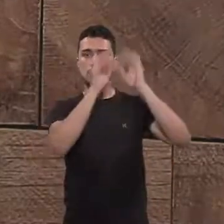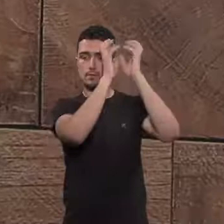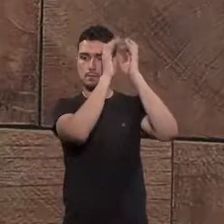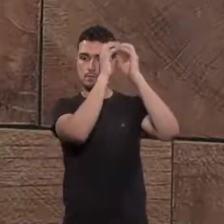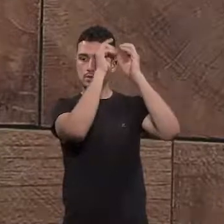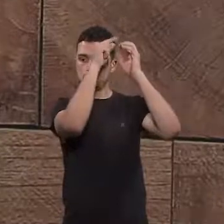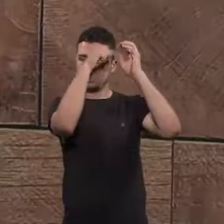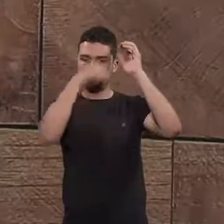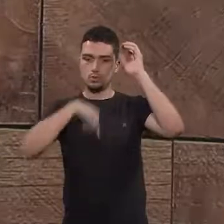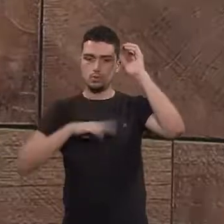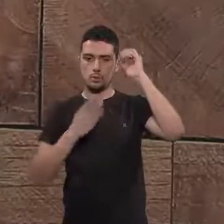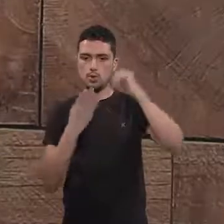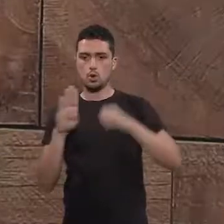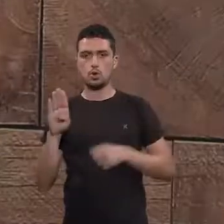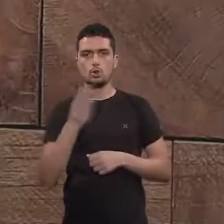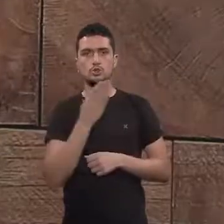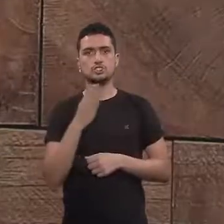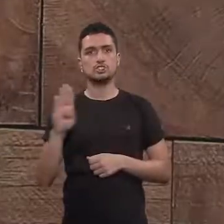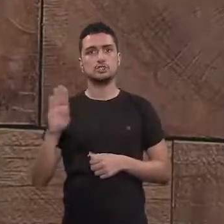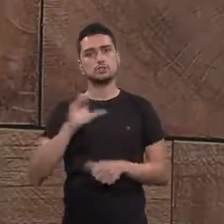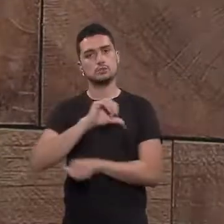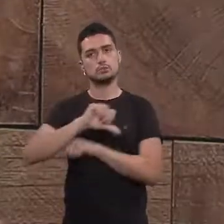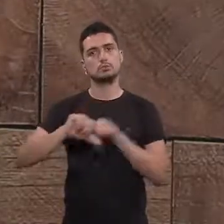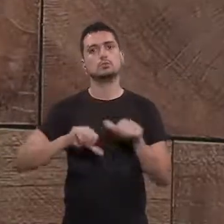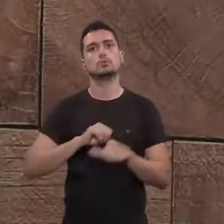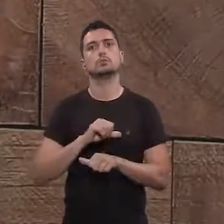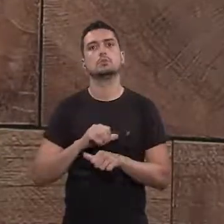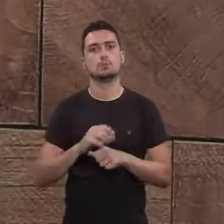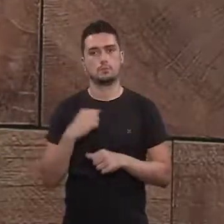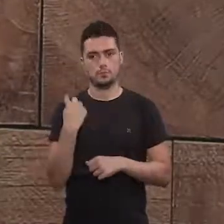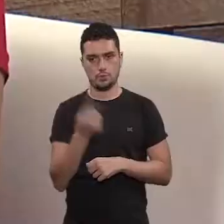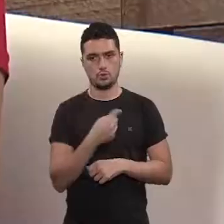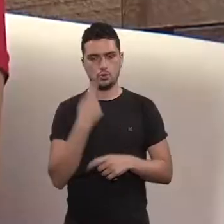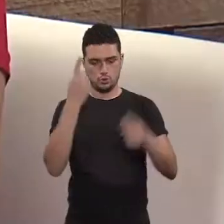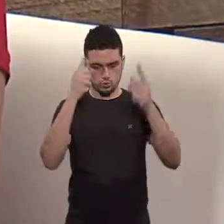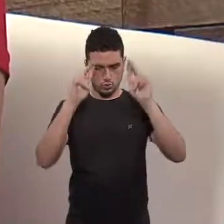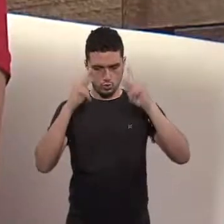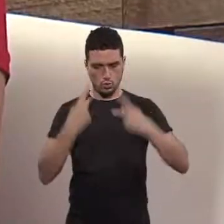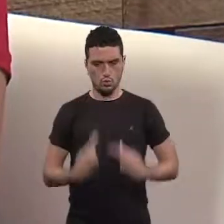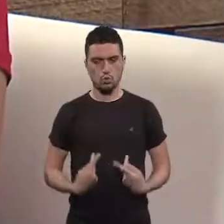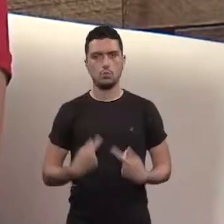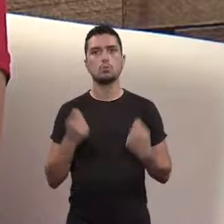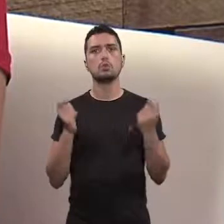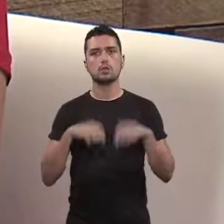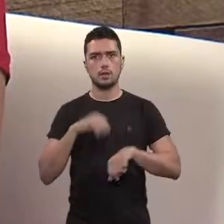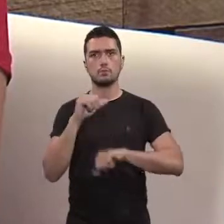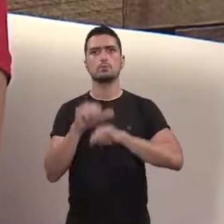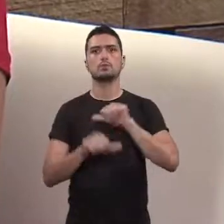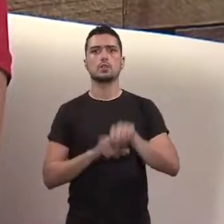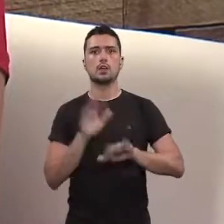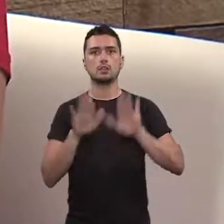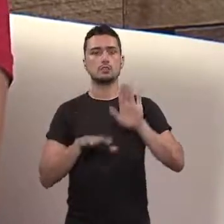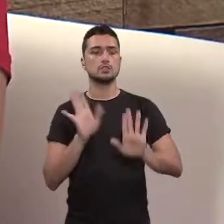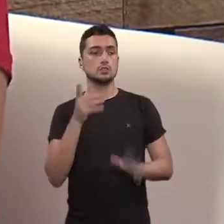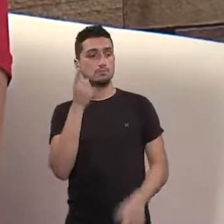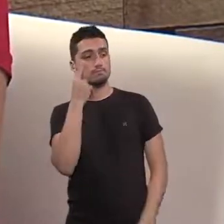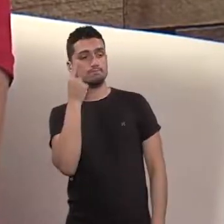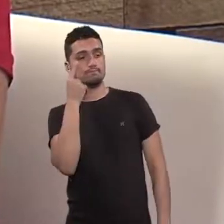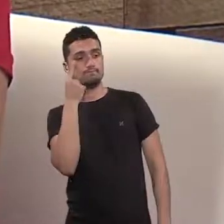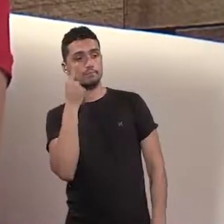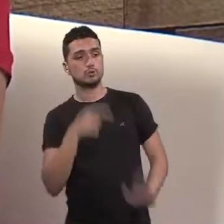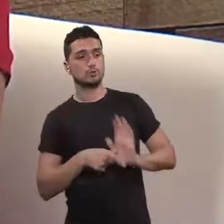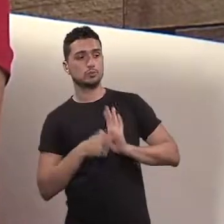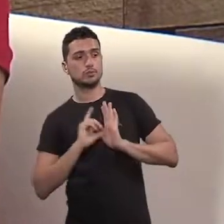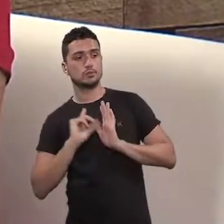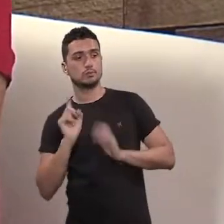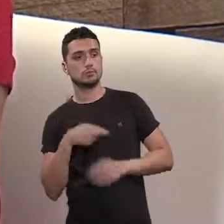nós podemos mudar o nosso destino, nós podemos mudar o nosso corpo. O que está previsto para a gente pode não acontecer Pode de não acordo acontecer. com...